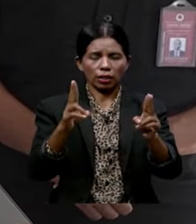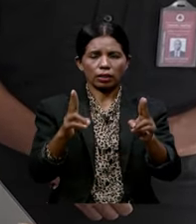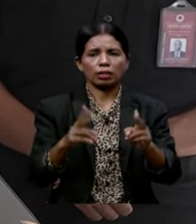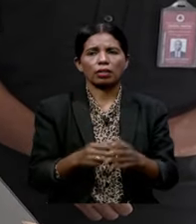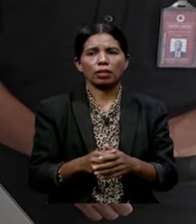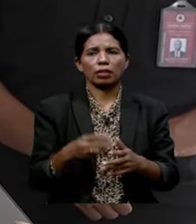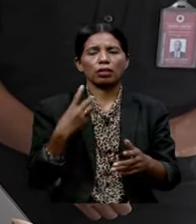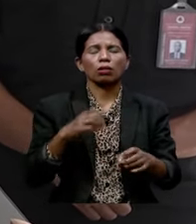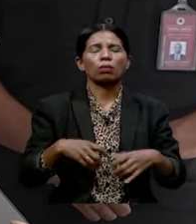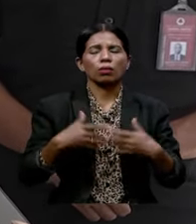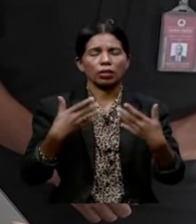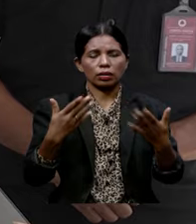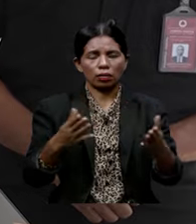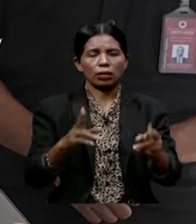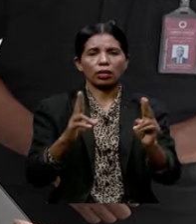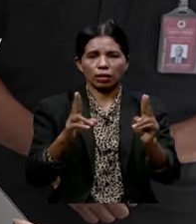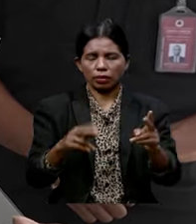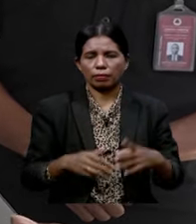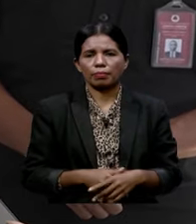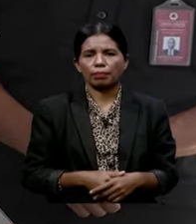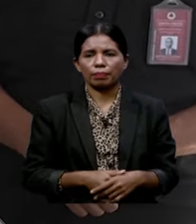não estamos a mas não é urgente.